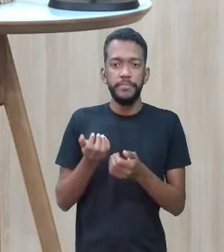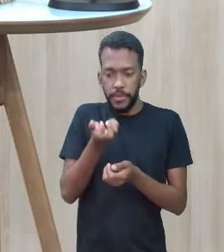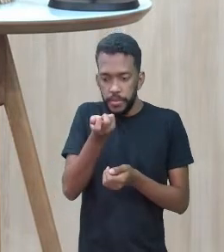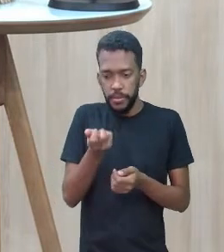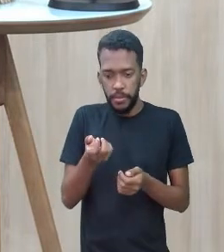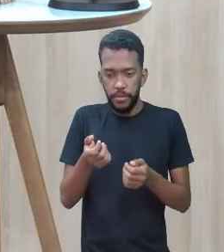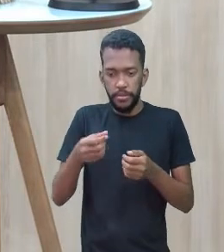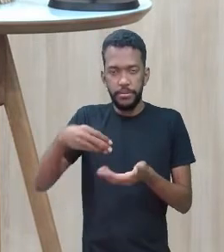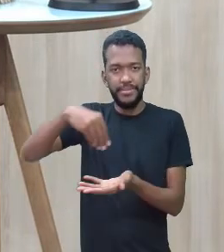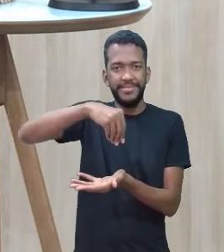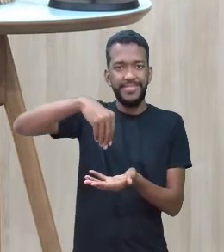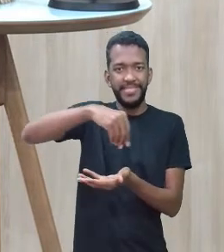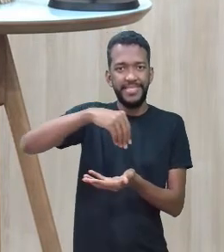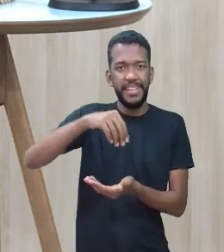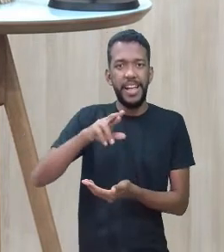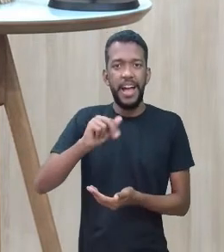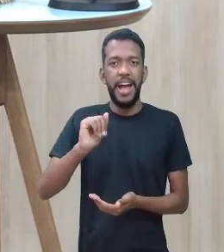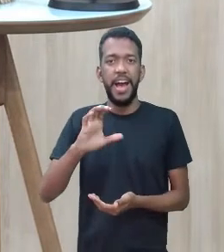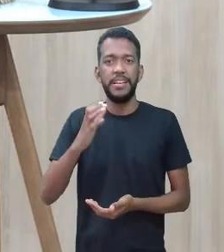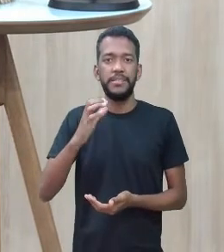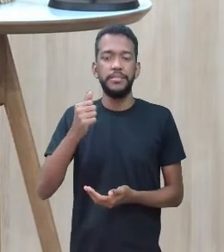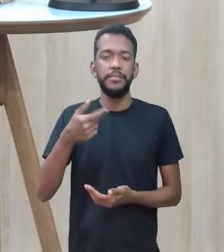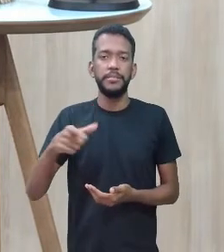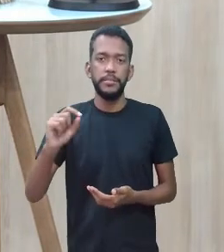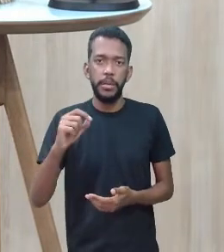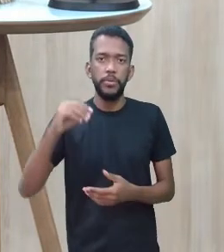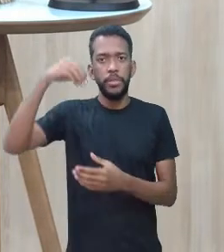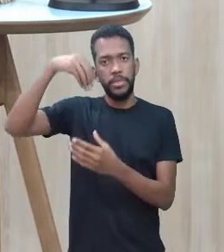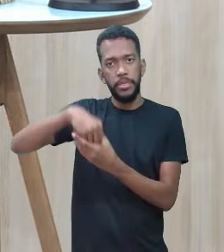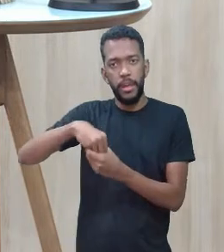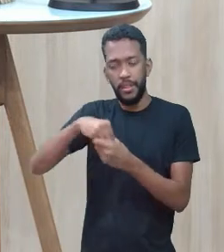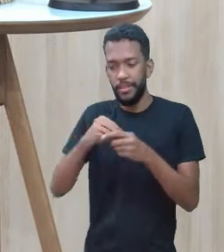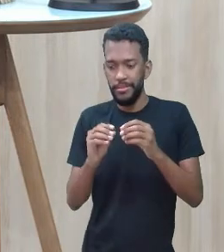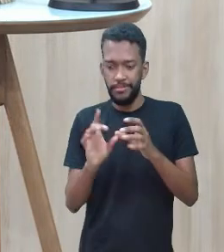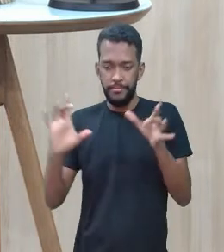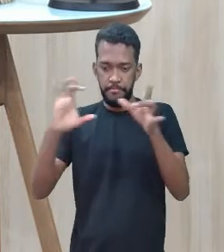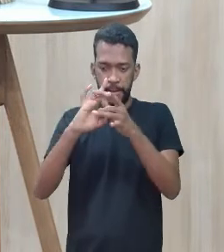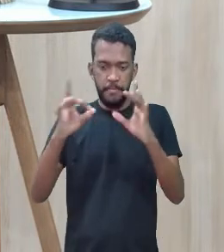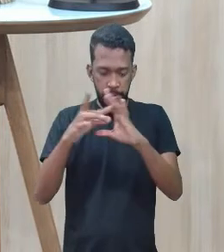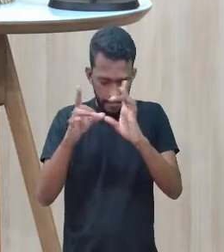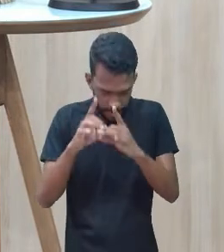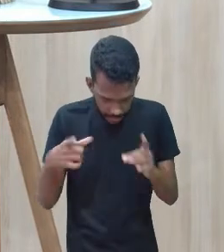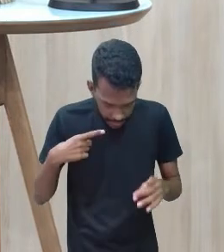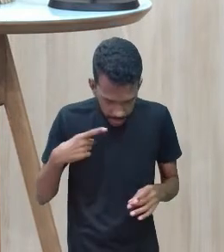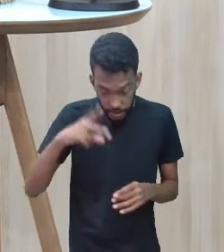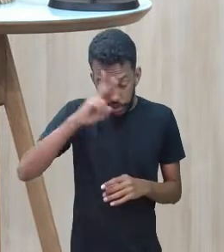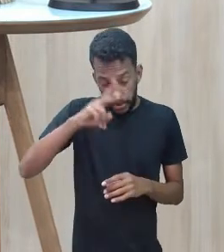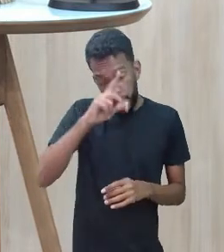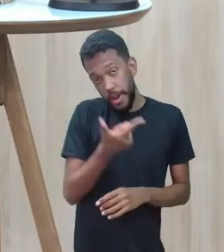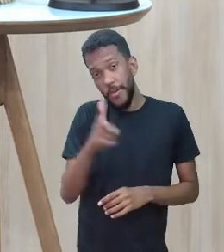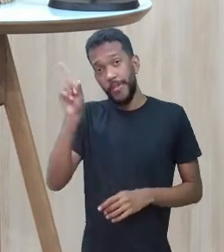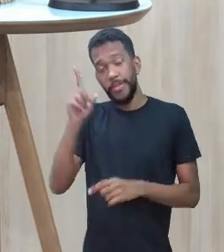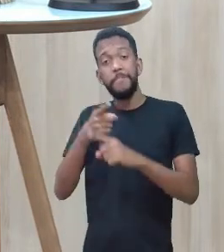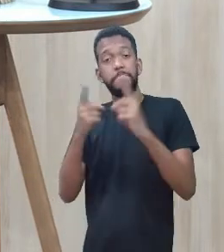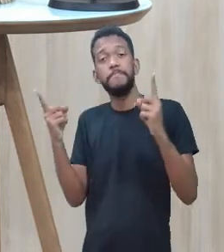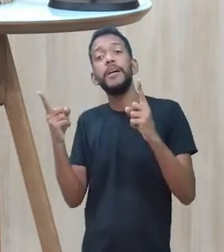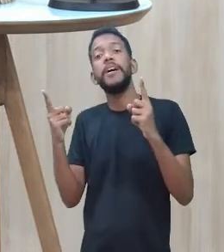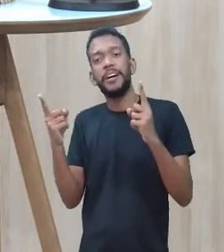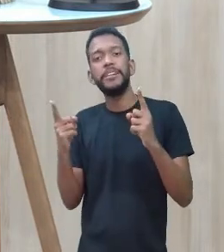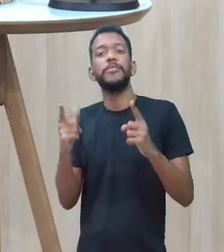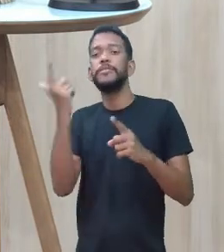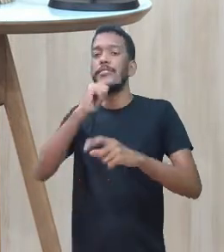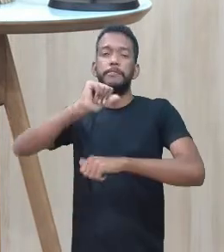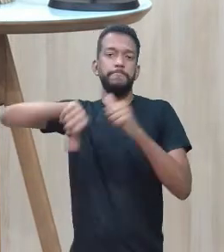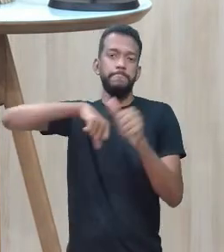alimentos, que dentro da cadeia alimentar, dentro da teia alimentar, ele tinha outra história, mas o homem consegue modificar.